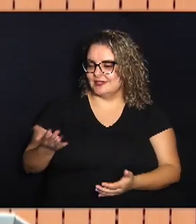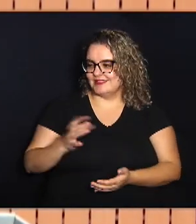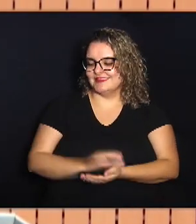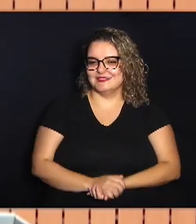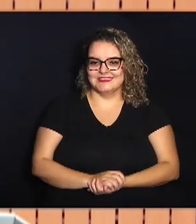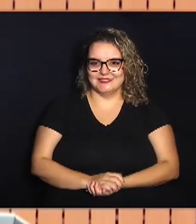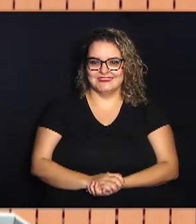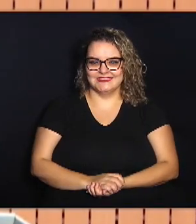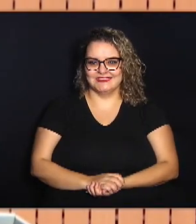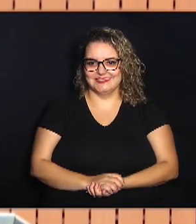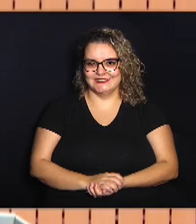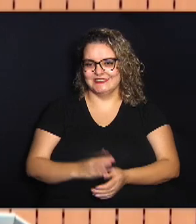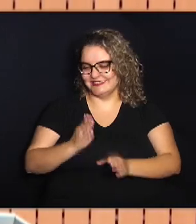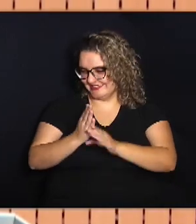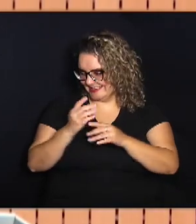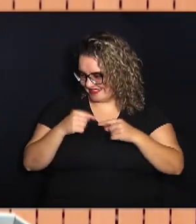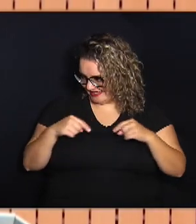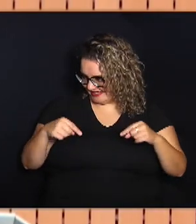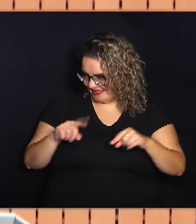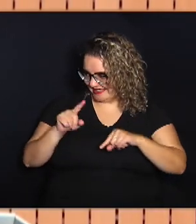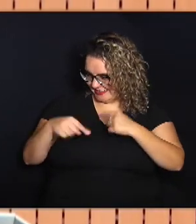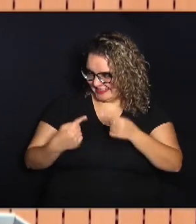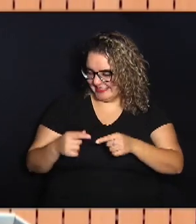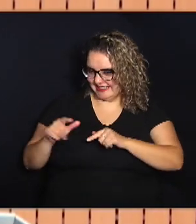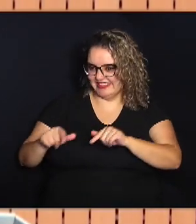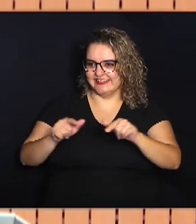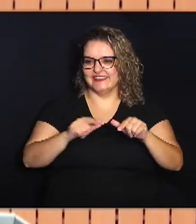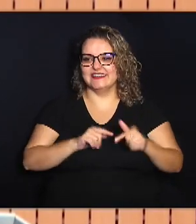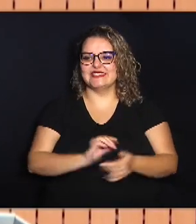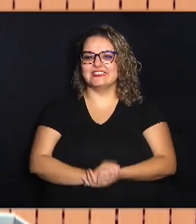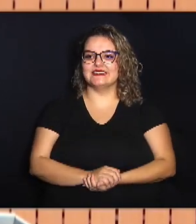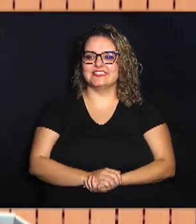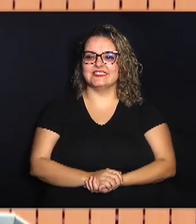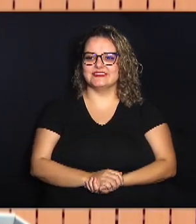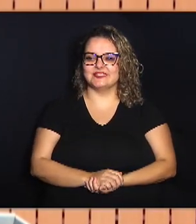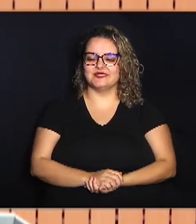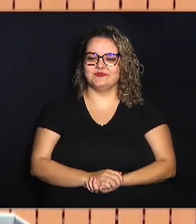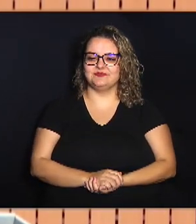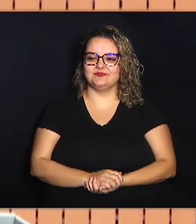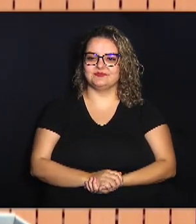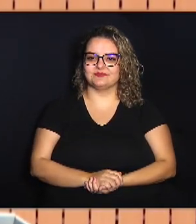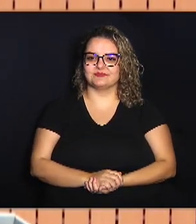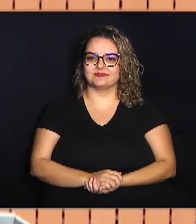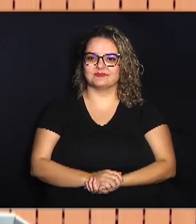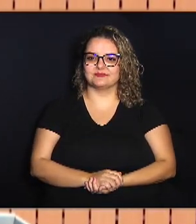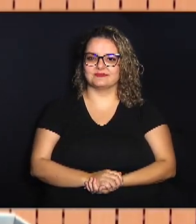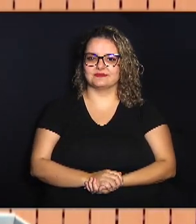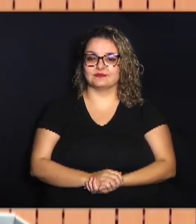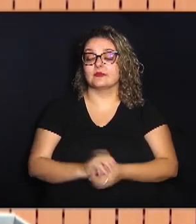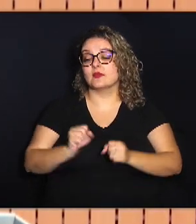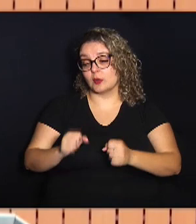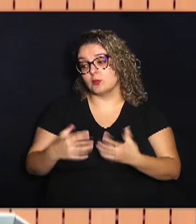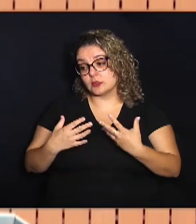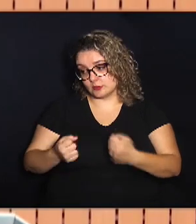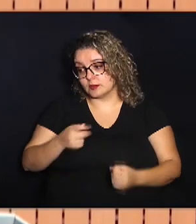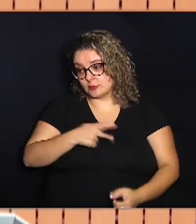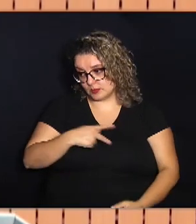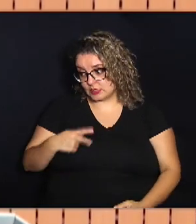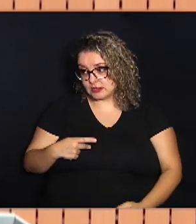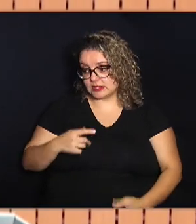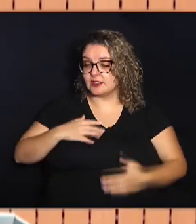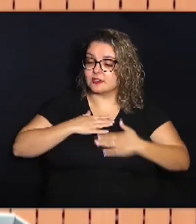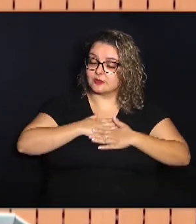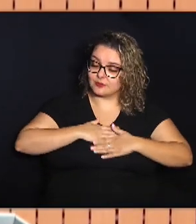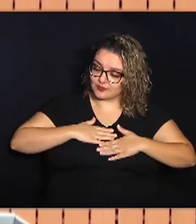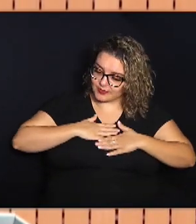se encontrava aqui no gabinete ou em outra situação, né, e poder recebê-lo aqui, pastor, é uma